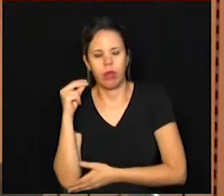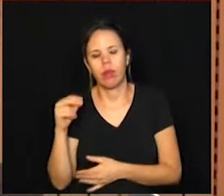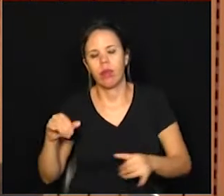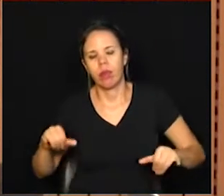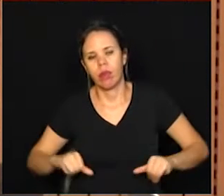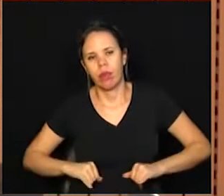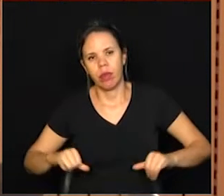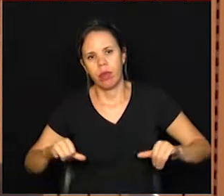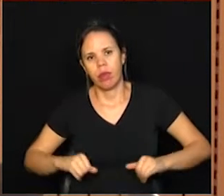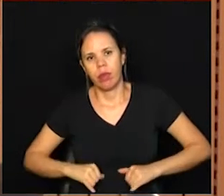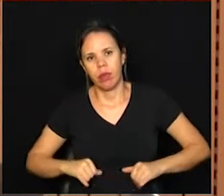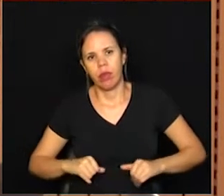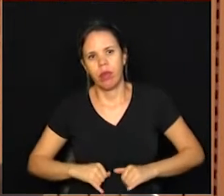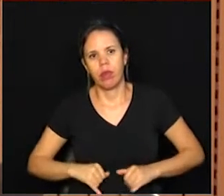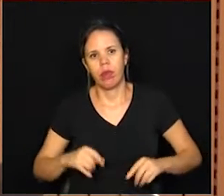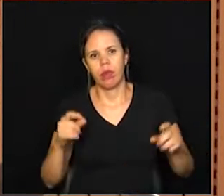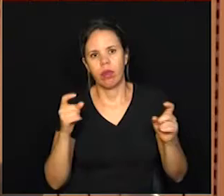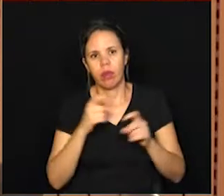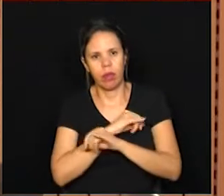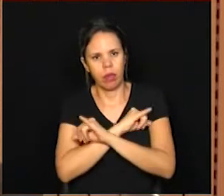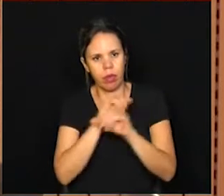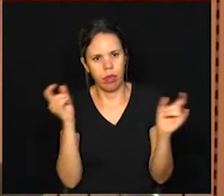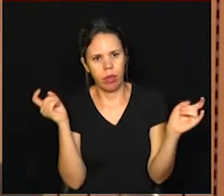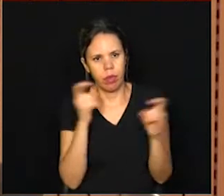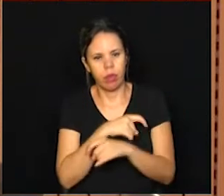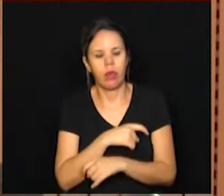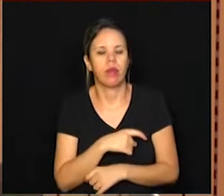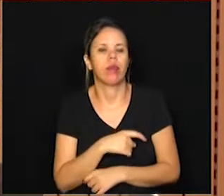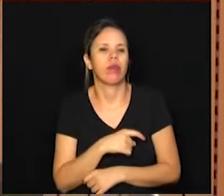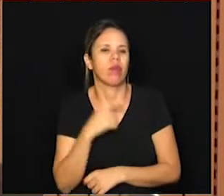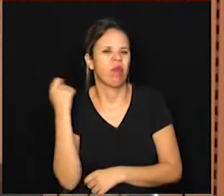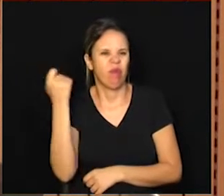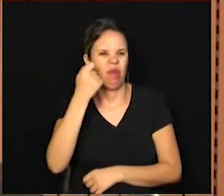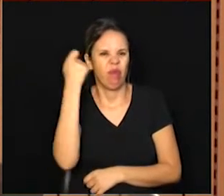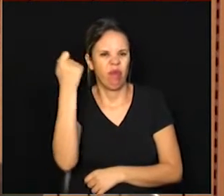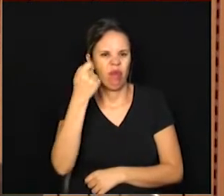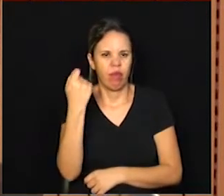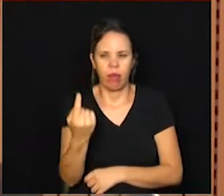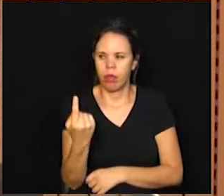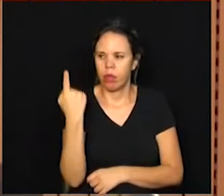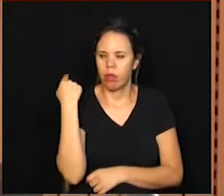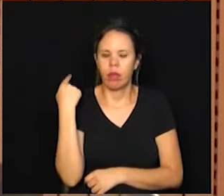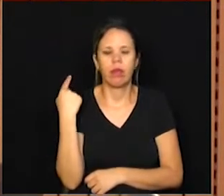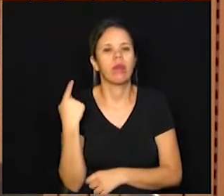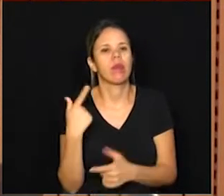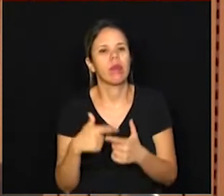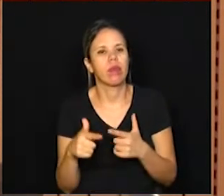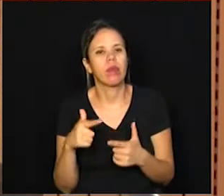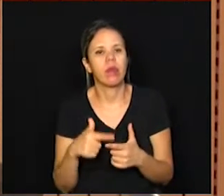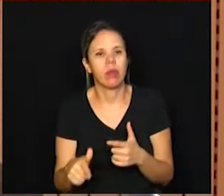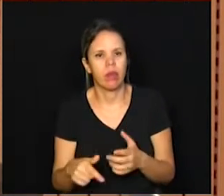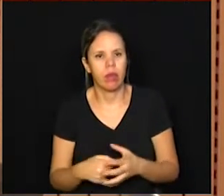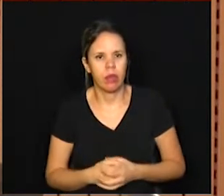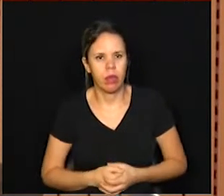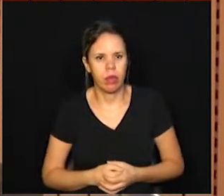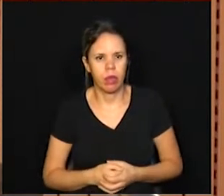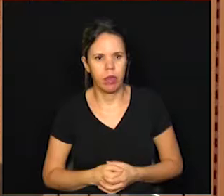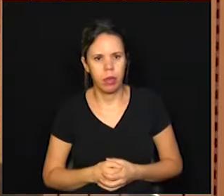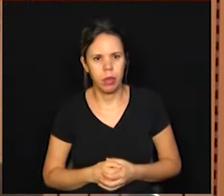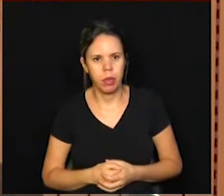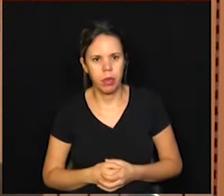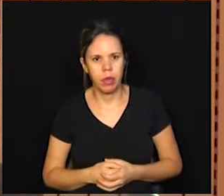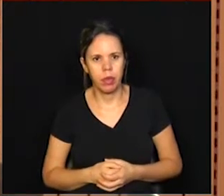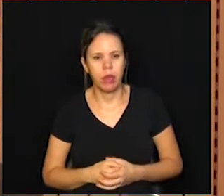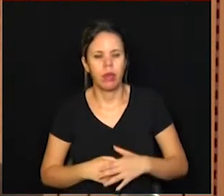sofreram fake news gravíssimo daquela época, que acabou com que essa